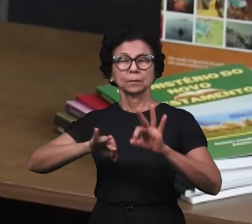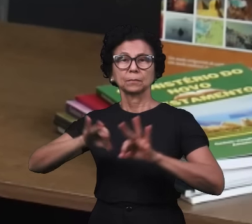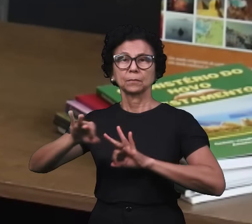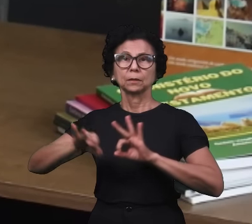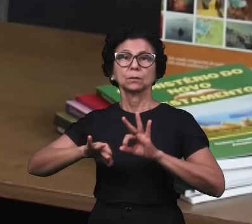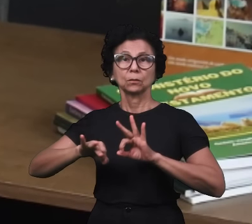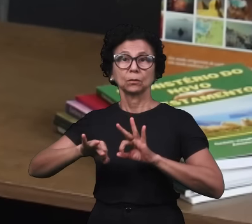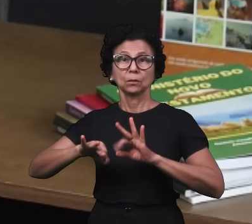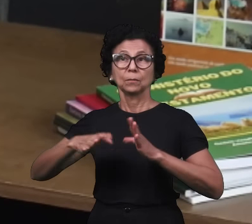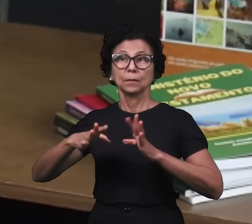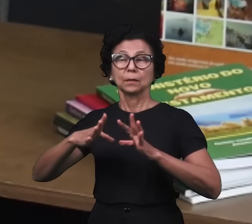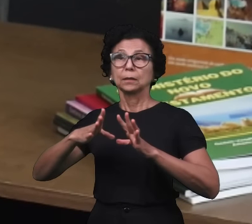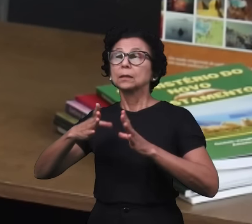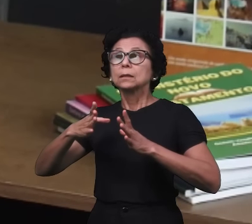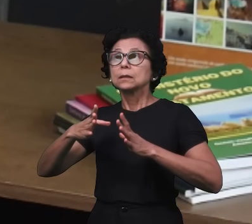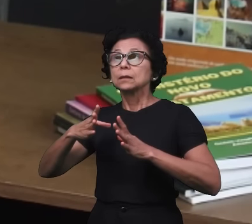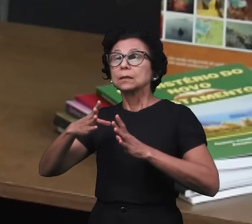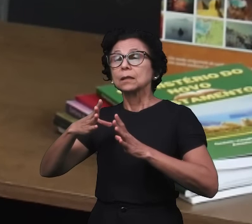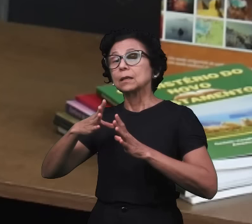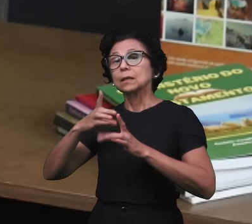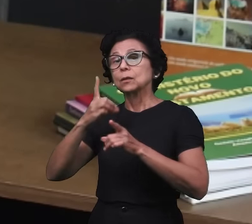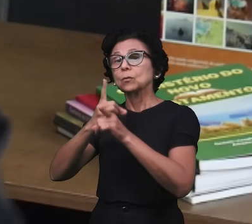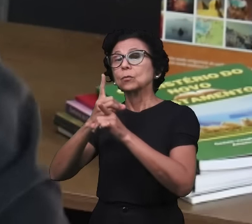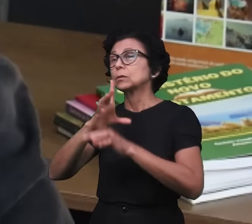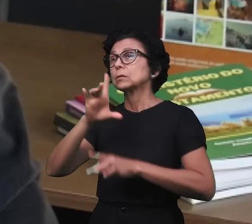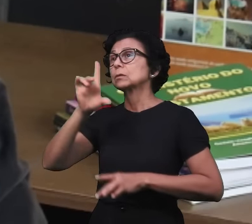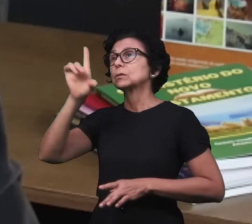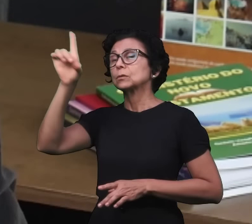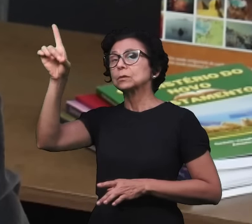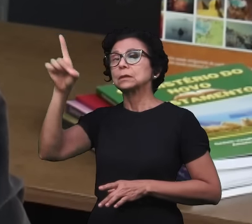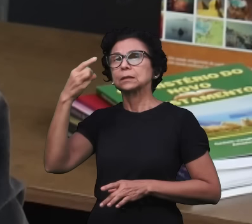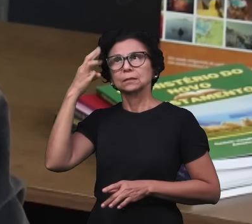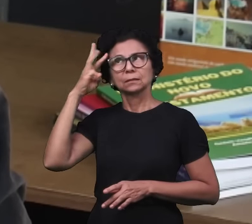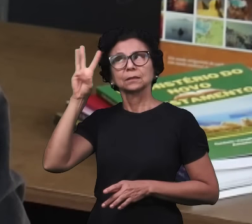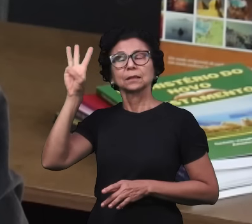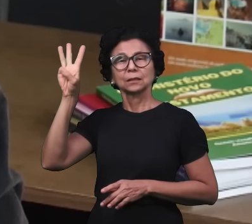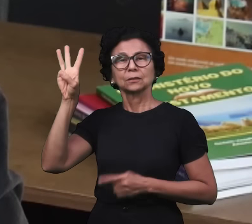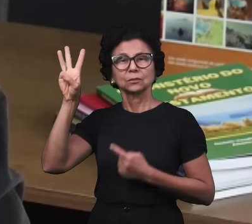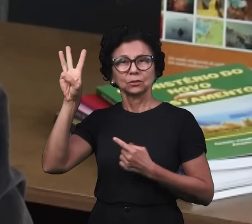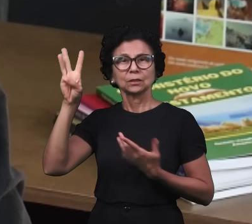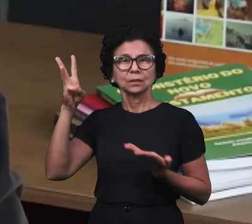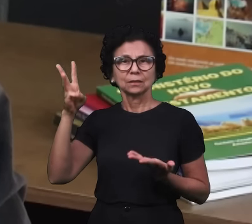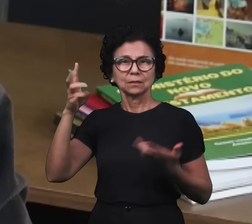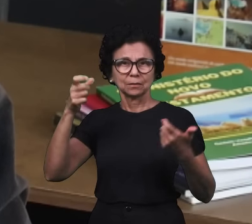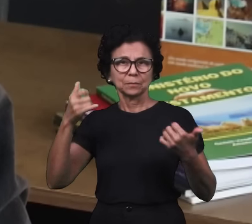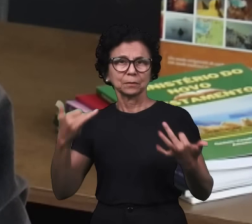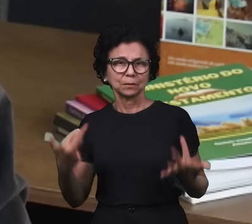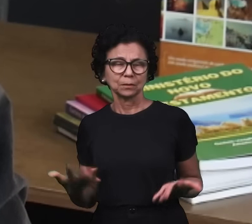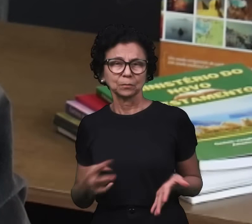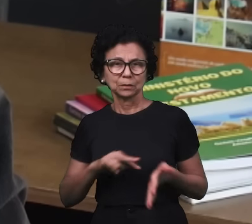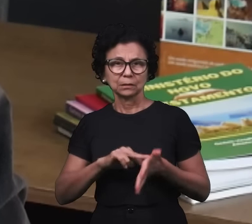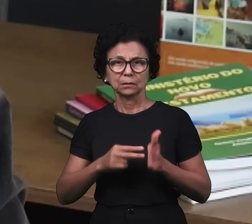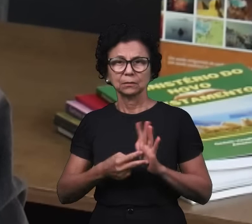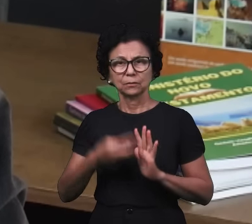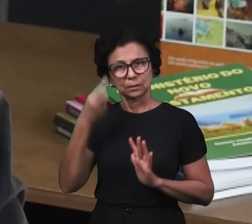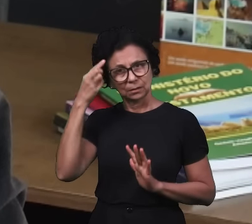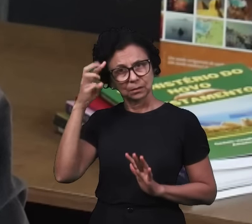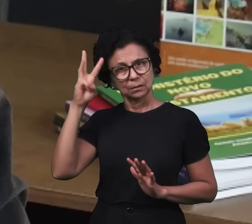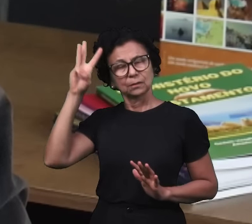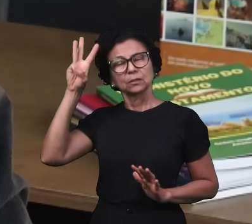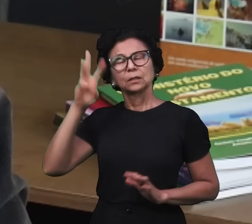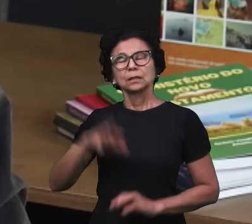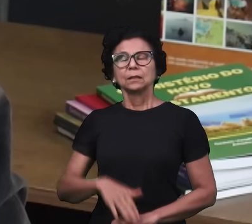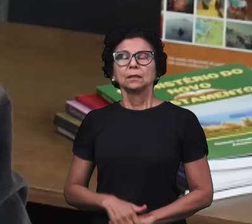um encontro com Deus. E os 3 dias, nós já falamos em episódios anteriores, né? Eles sempre vão